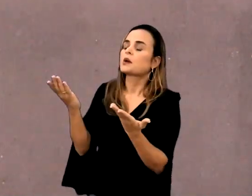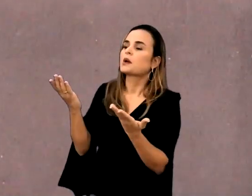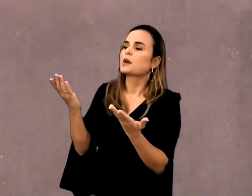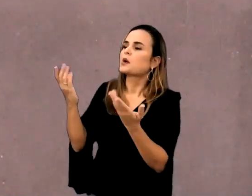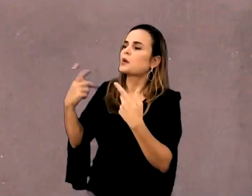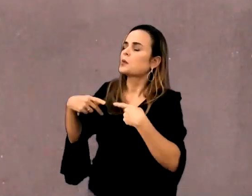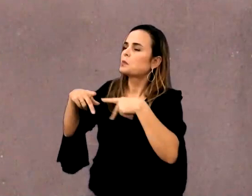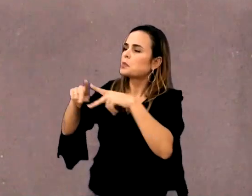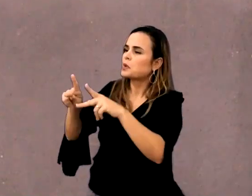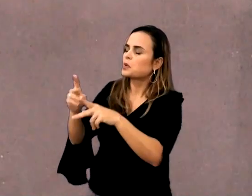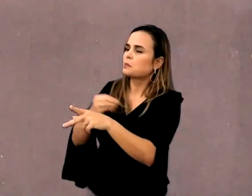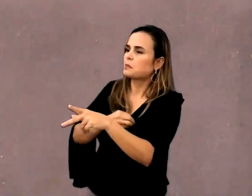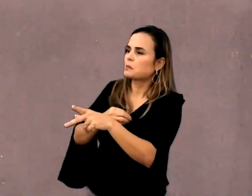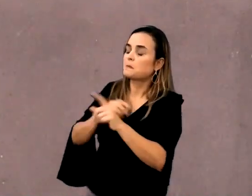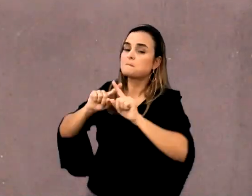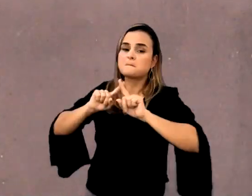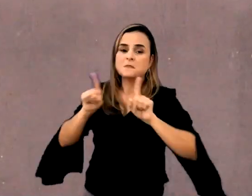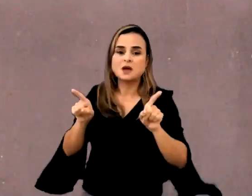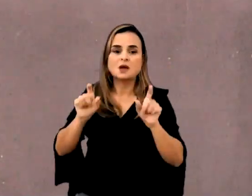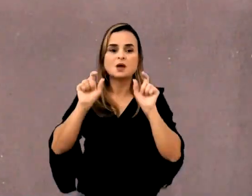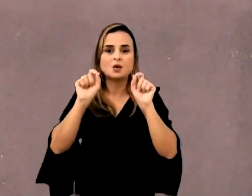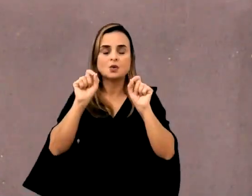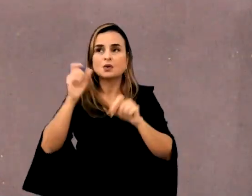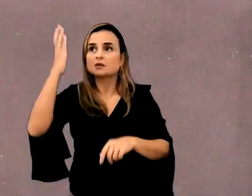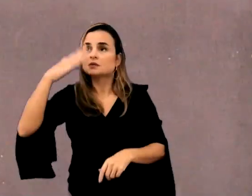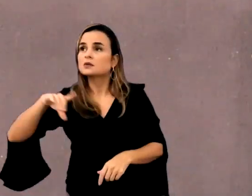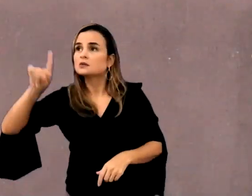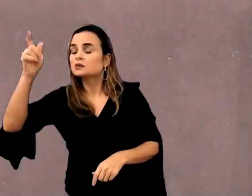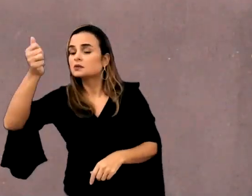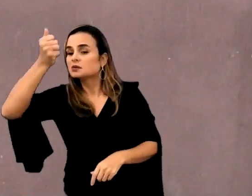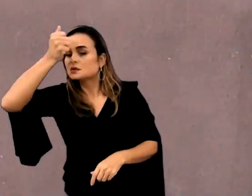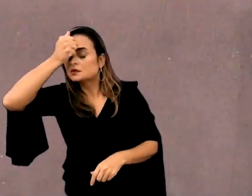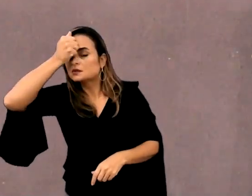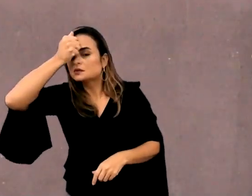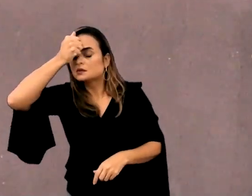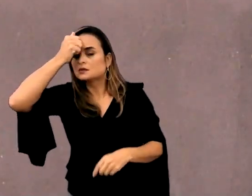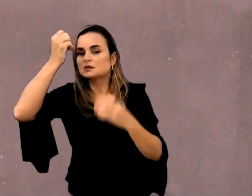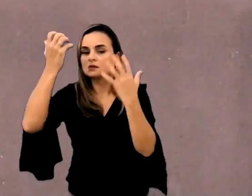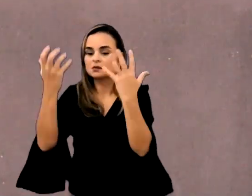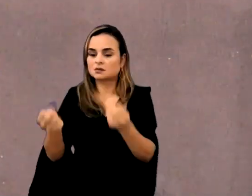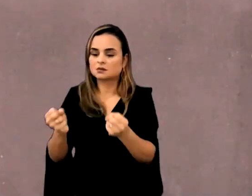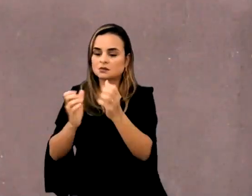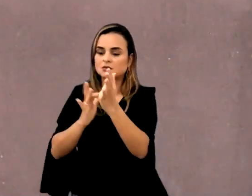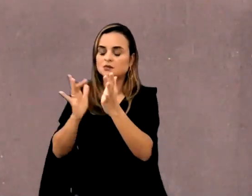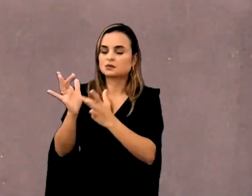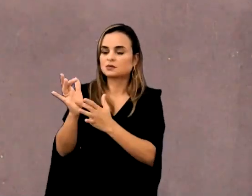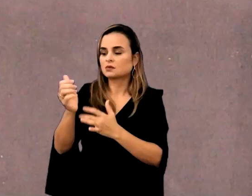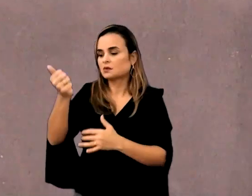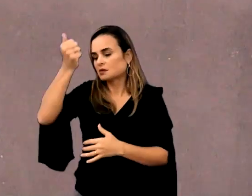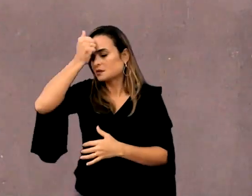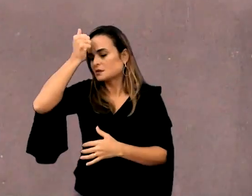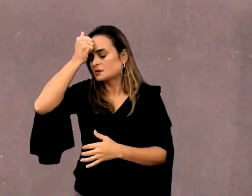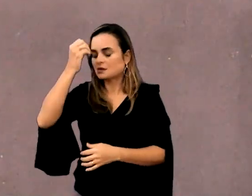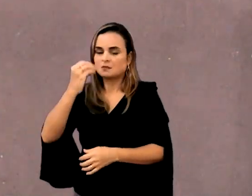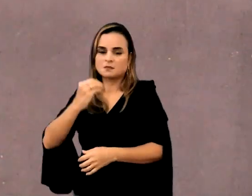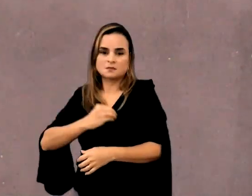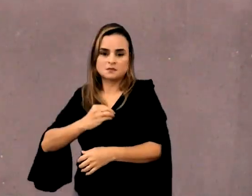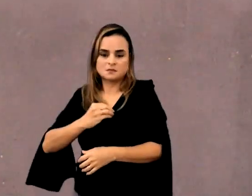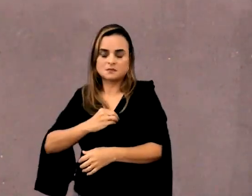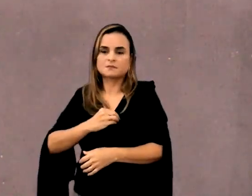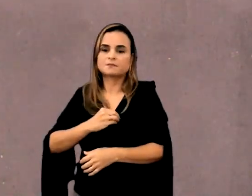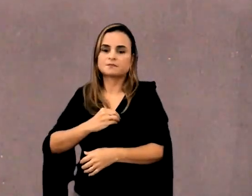orar neste lugar e confessar o teu nome e se converter dos seus pecados, e havendo